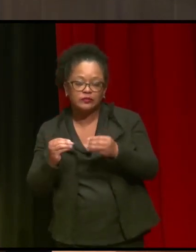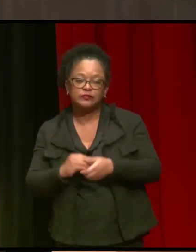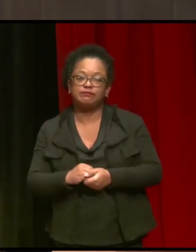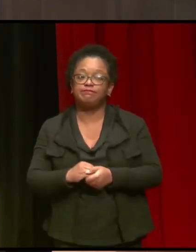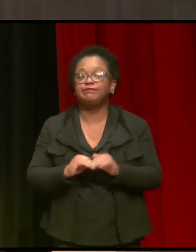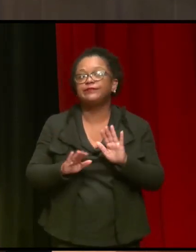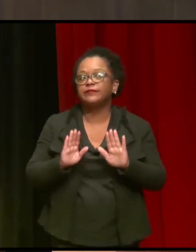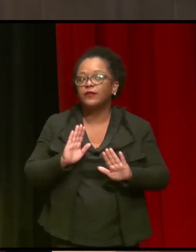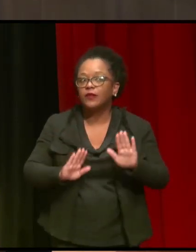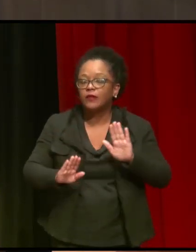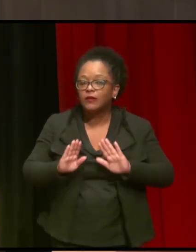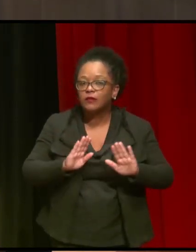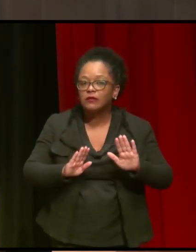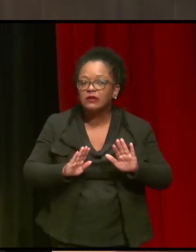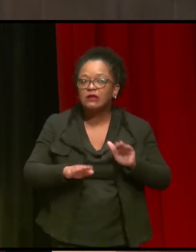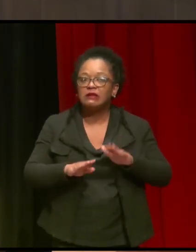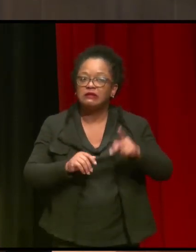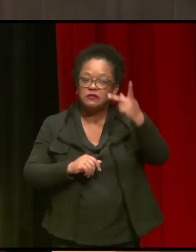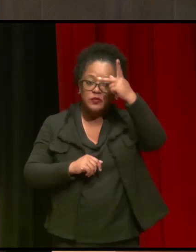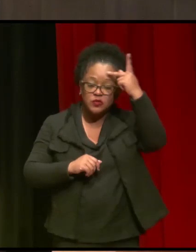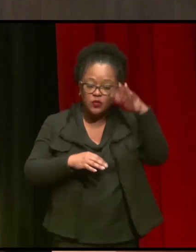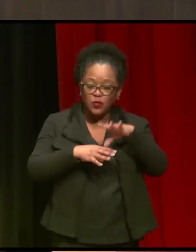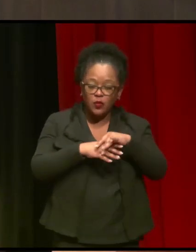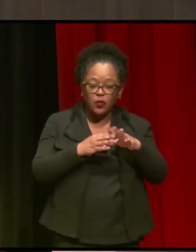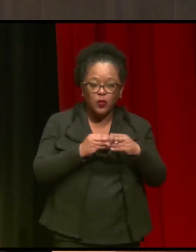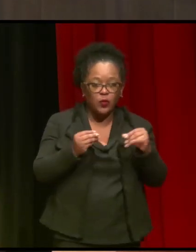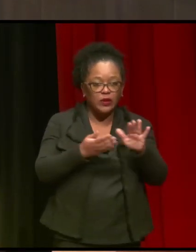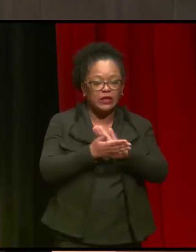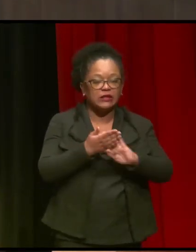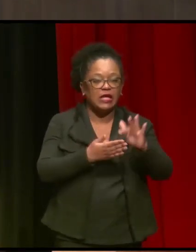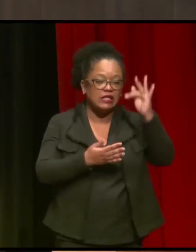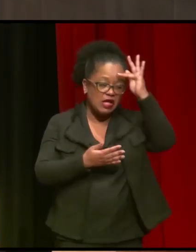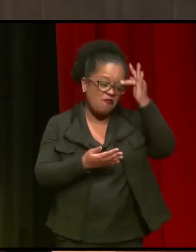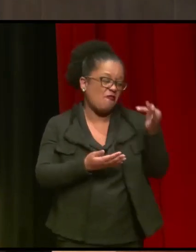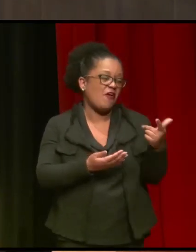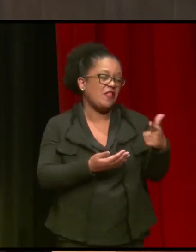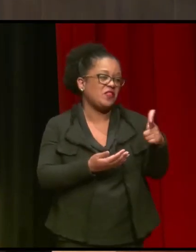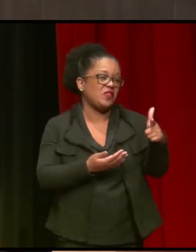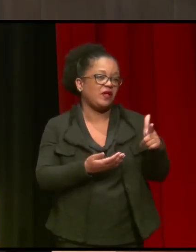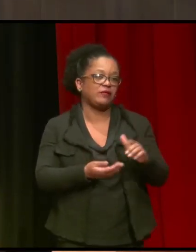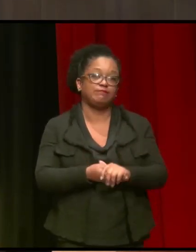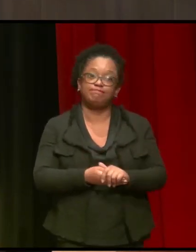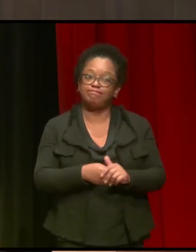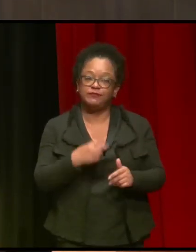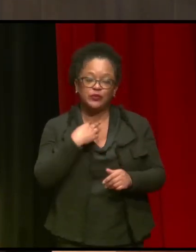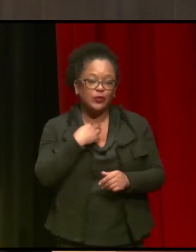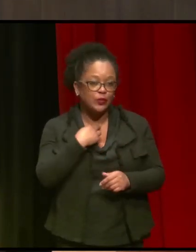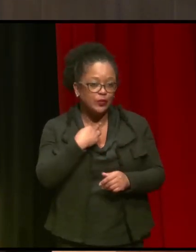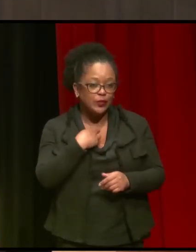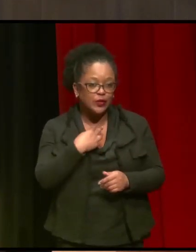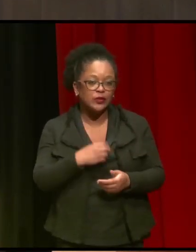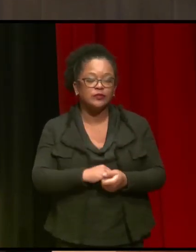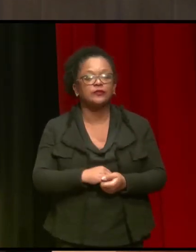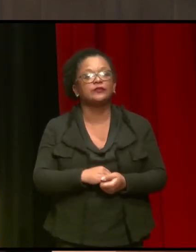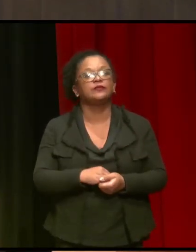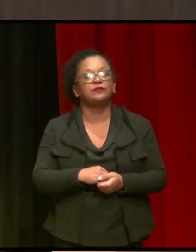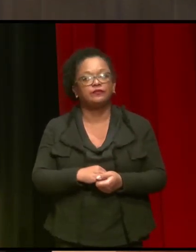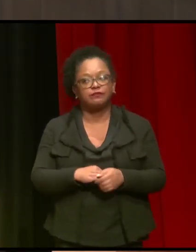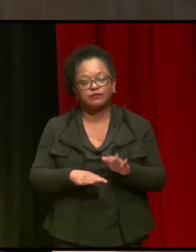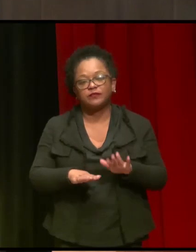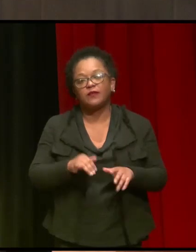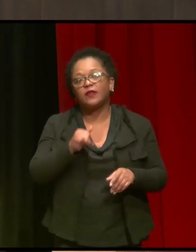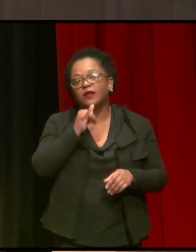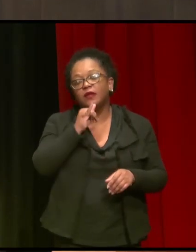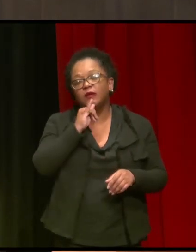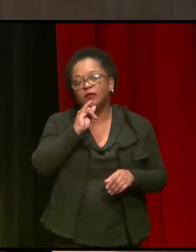foi curada, é porque ela não tem fé. Falei do exemplo do apóstolo Paulo, tem outras pessoas, então Jacó também ficou mancando, ah, ele também não cria mais em